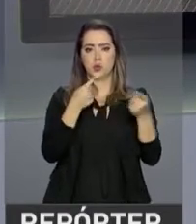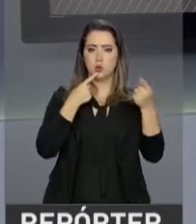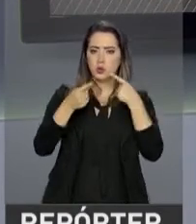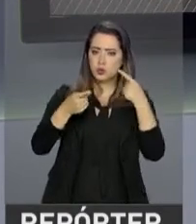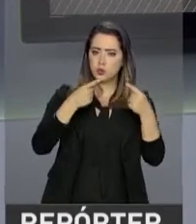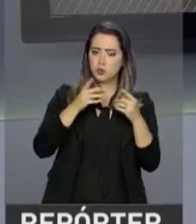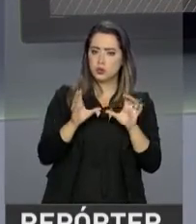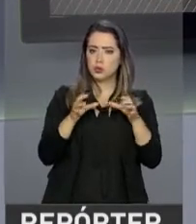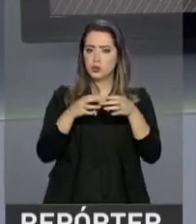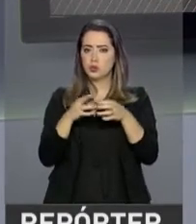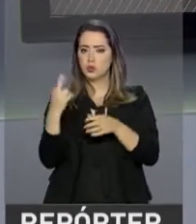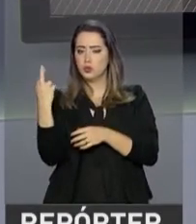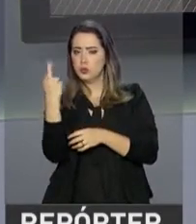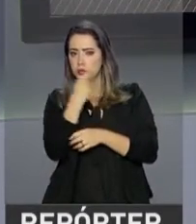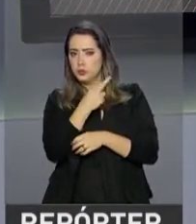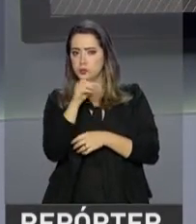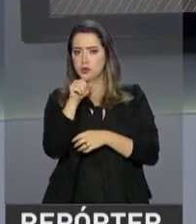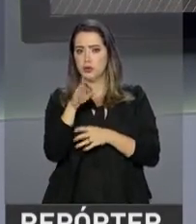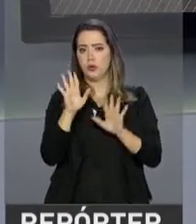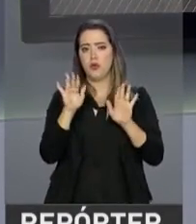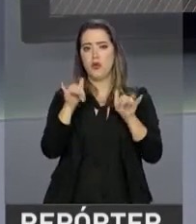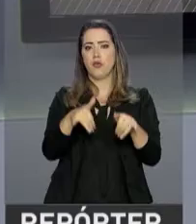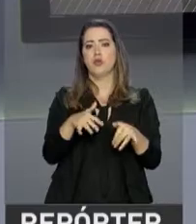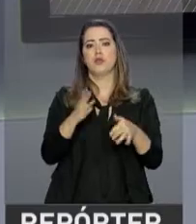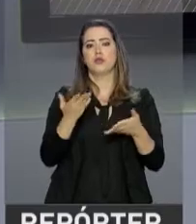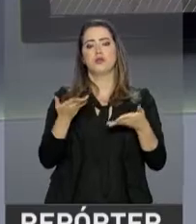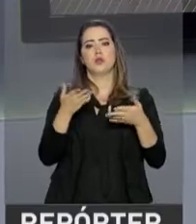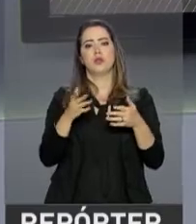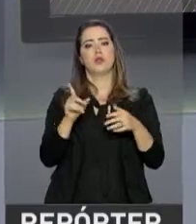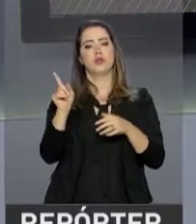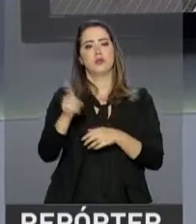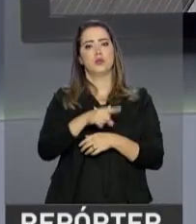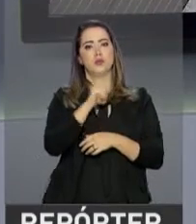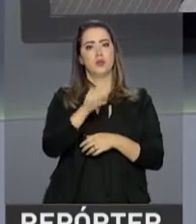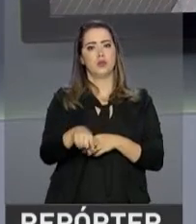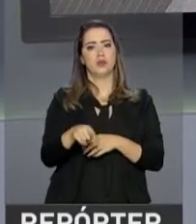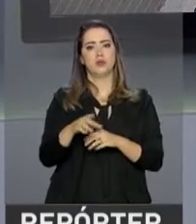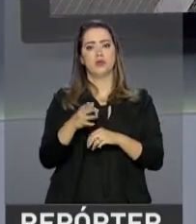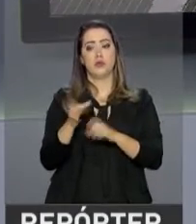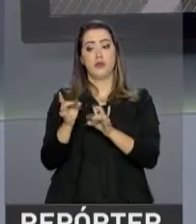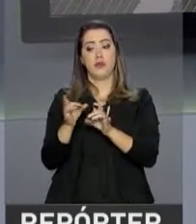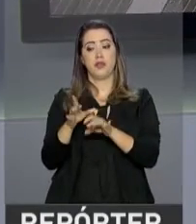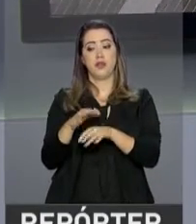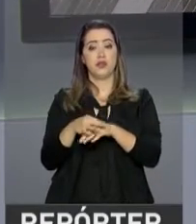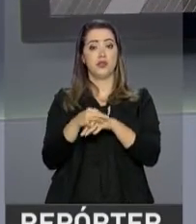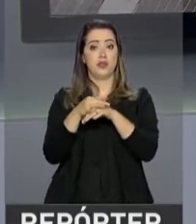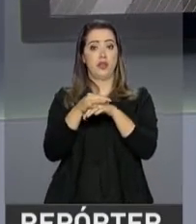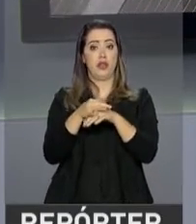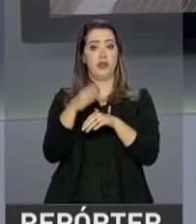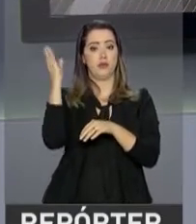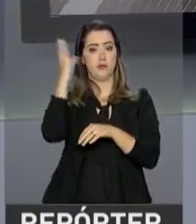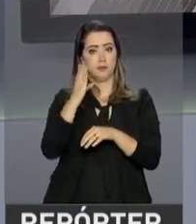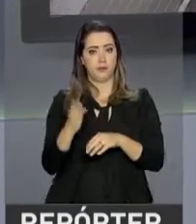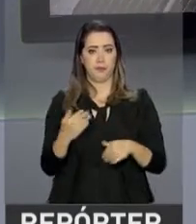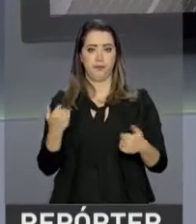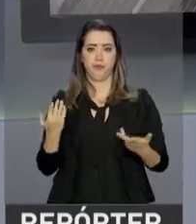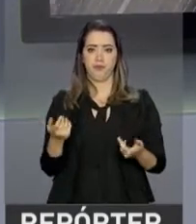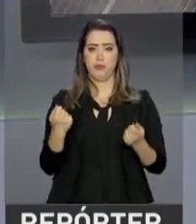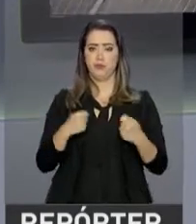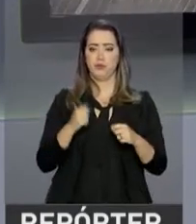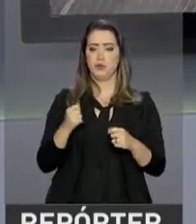discutir com os representantes russos o fim do embargo às carnes brasileiras o ministro ainda deve aproveitar a oportunidade